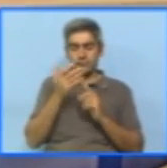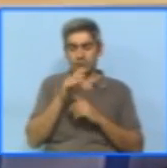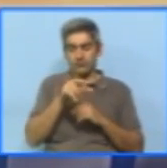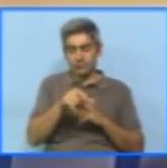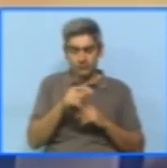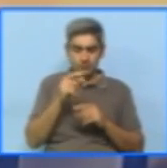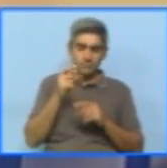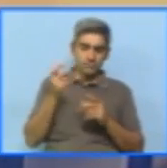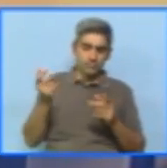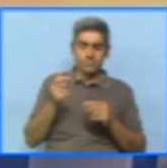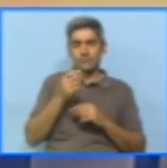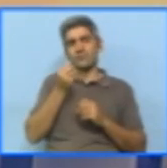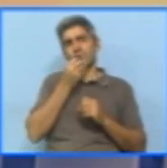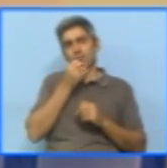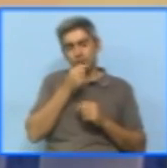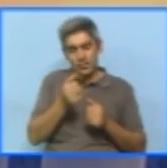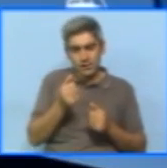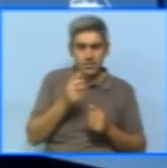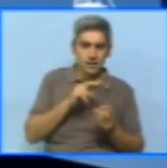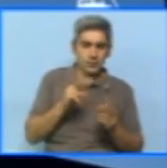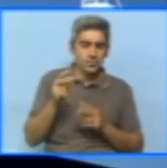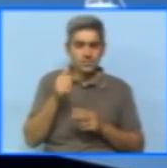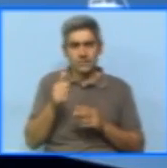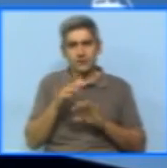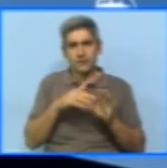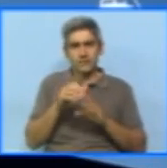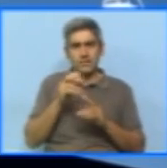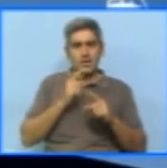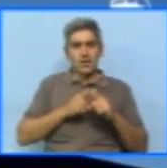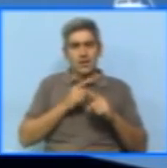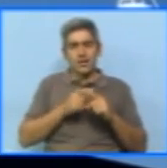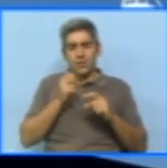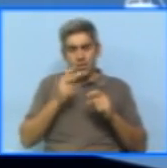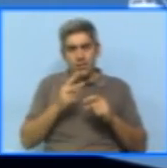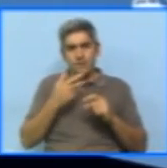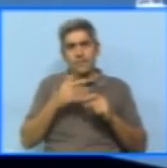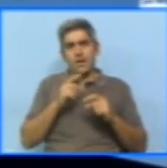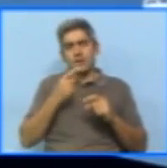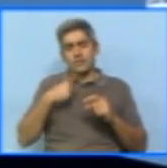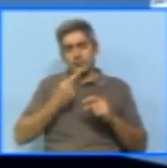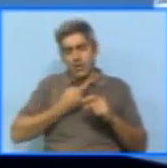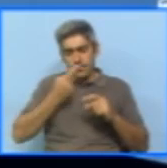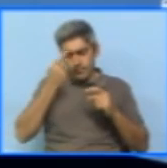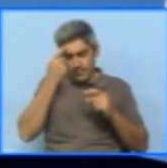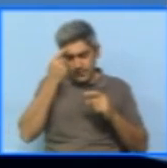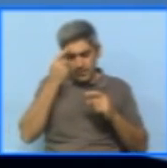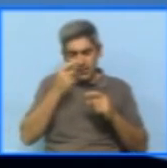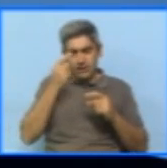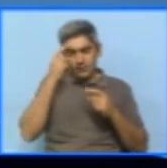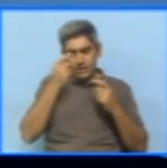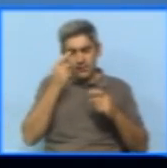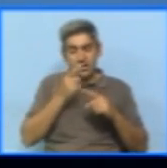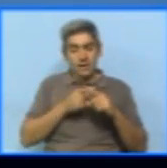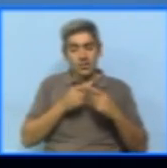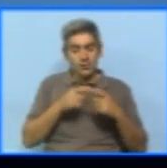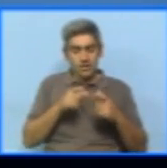É que, muito bem, a tradução está feita a partir do grego, mas nós temos que pensar que toda a